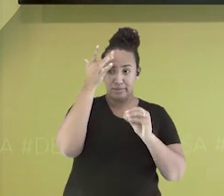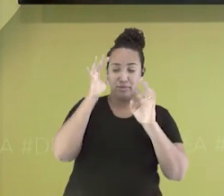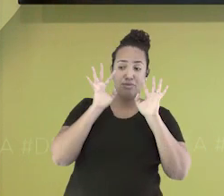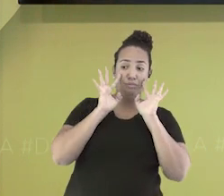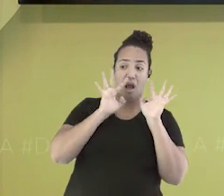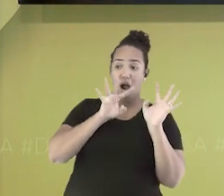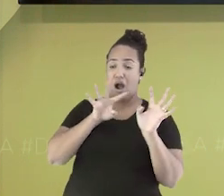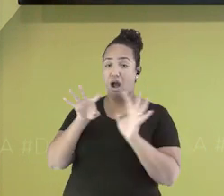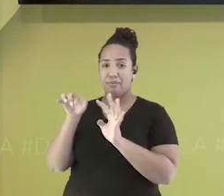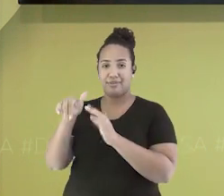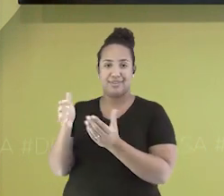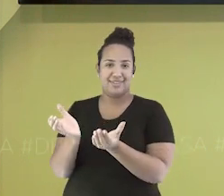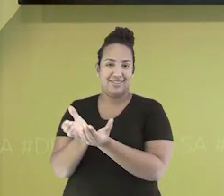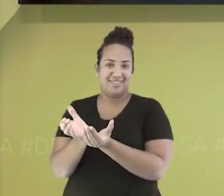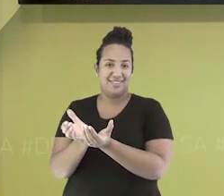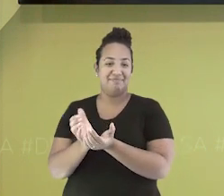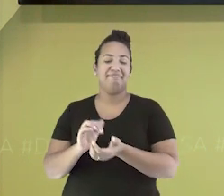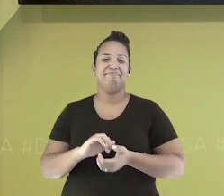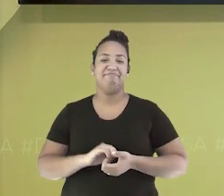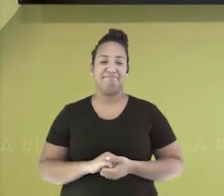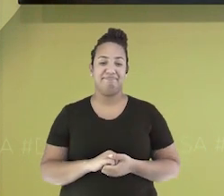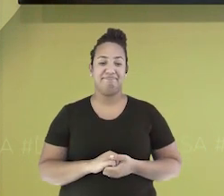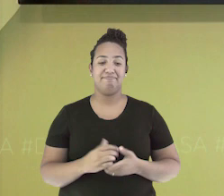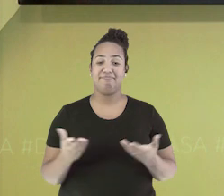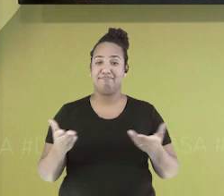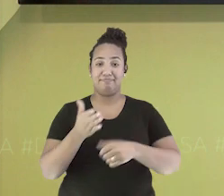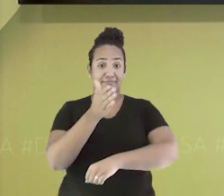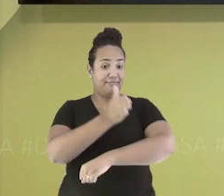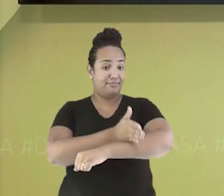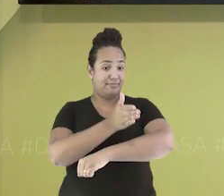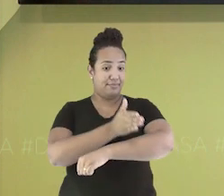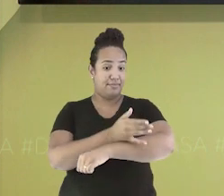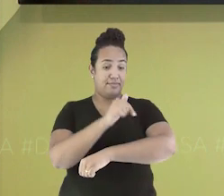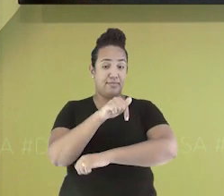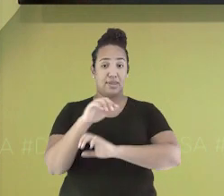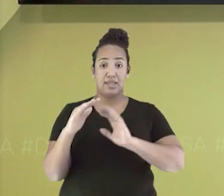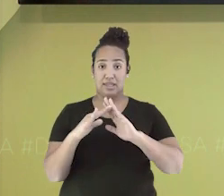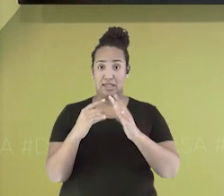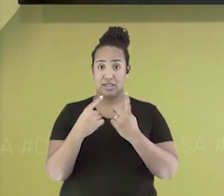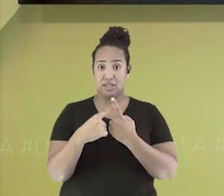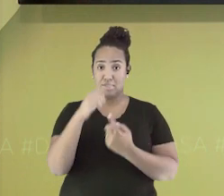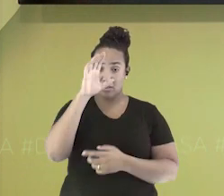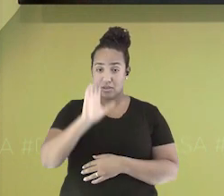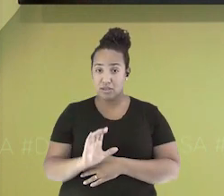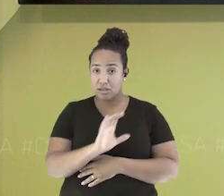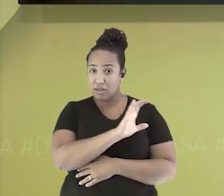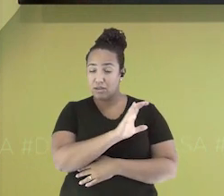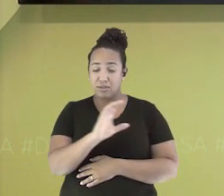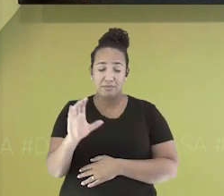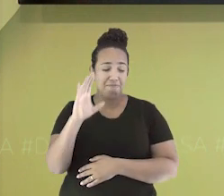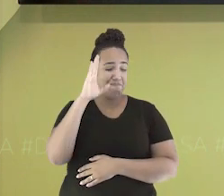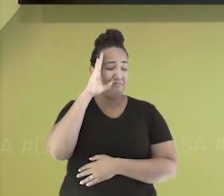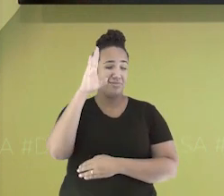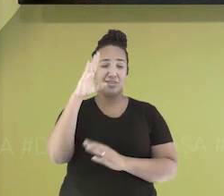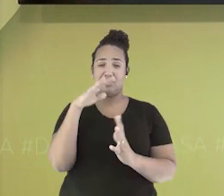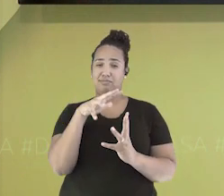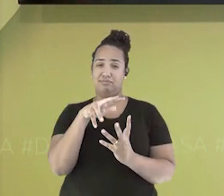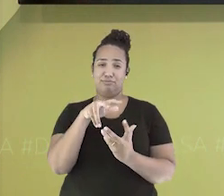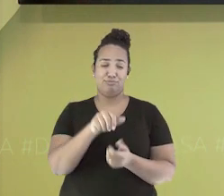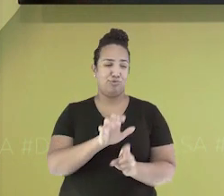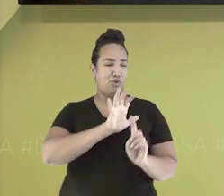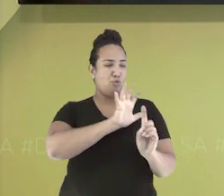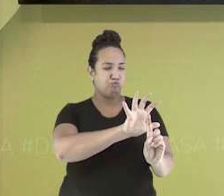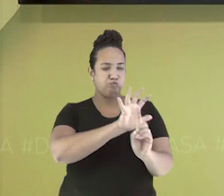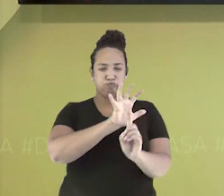Católica. Durante a Idade Média, a Igreja Católica era a principal instituição no mundo, conquistando seguidores